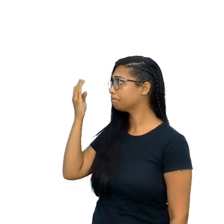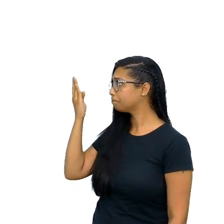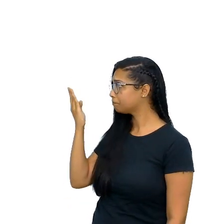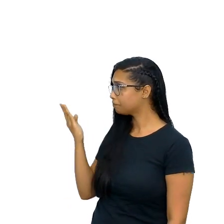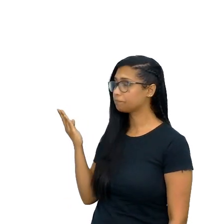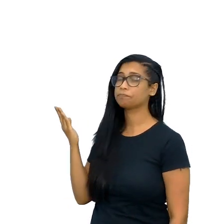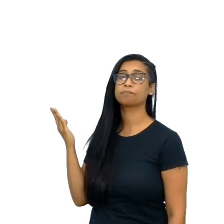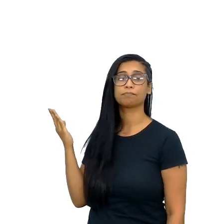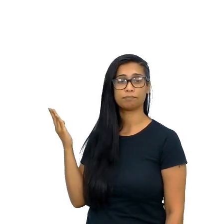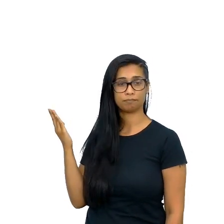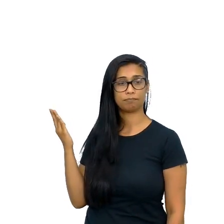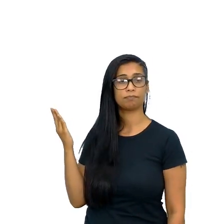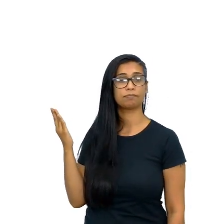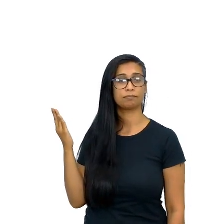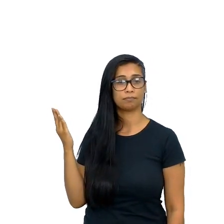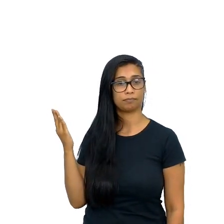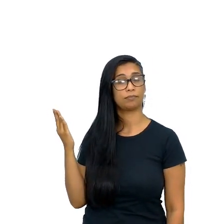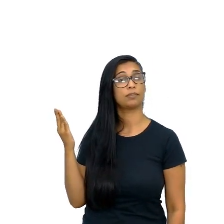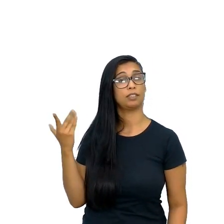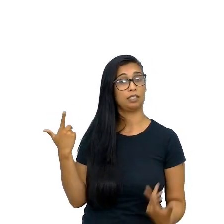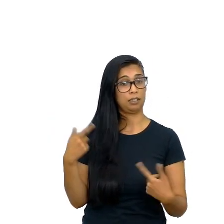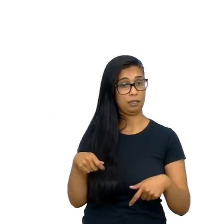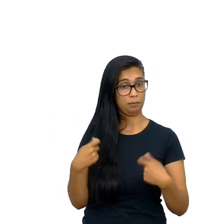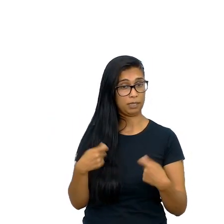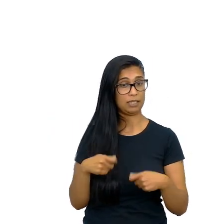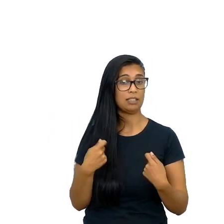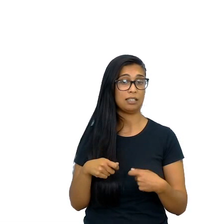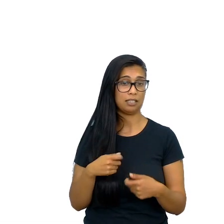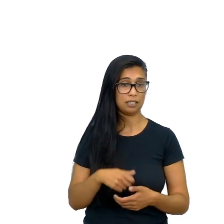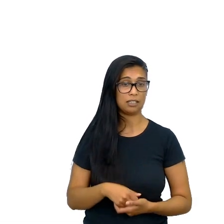temas, realizar inferências, identificar gênero, função do